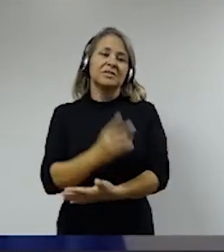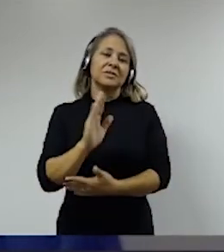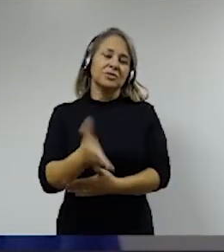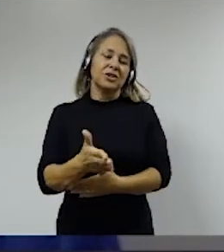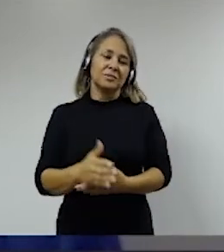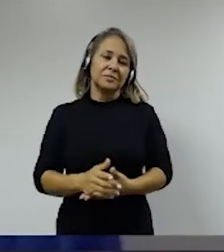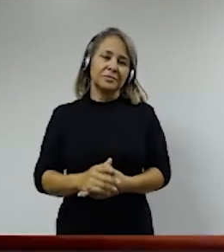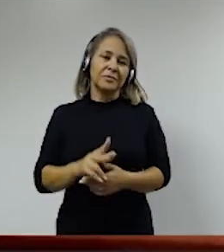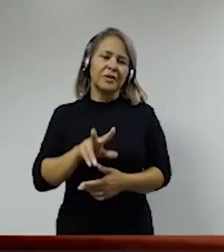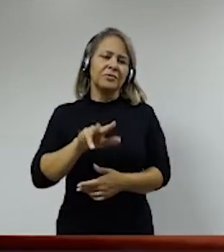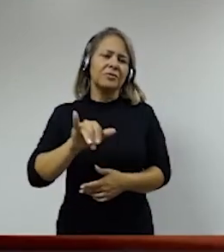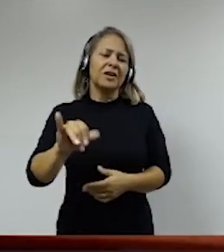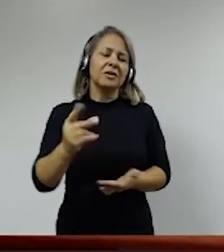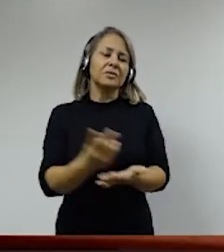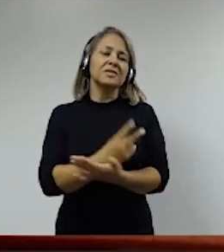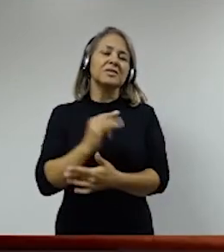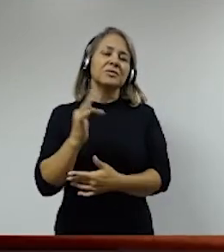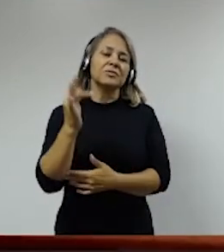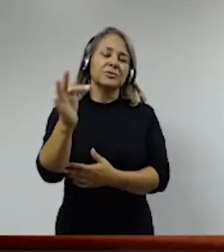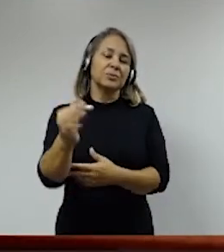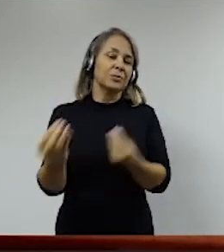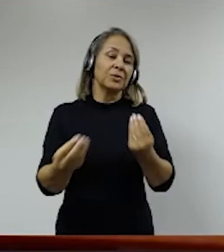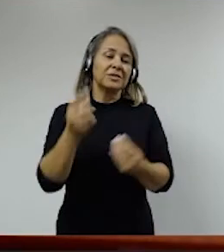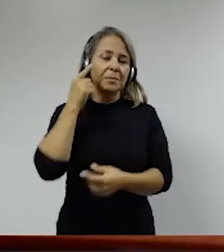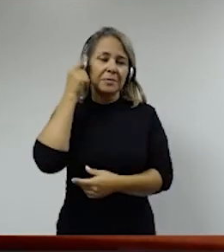futuro? Primeiro, o Rodrigo.